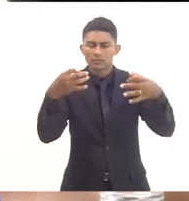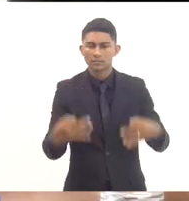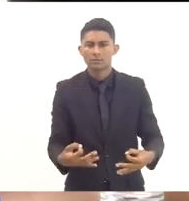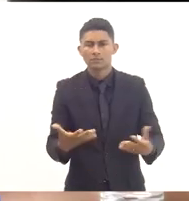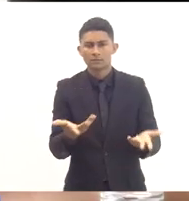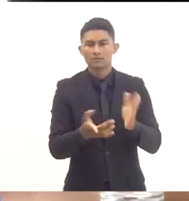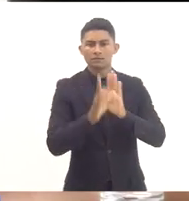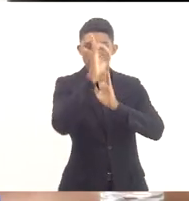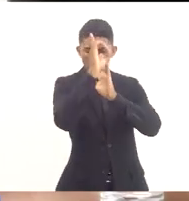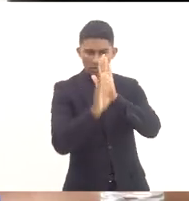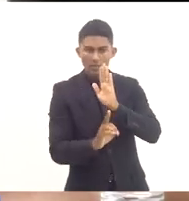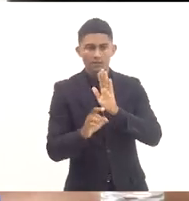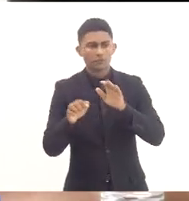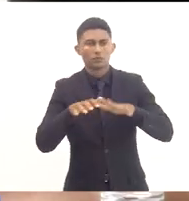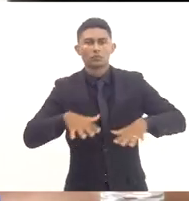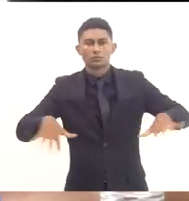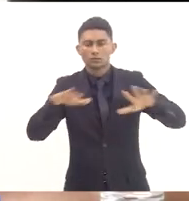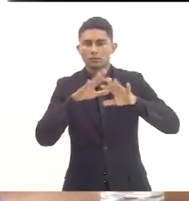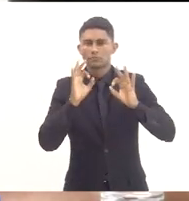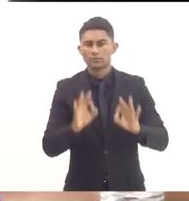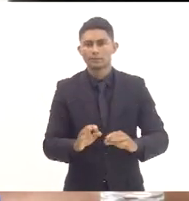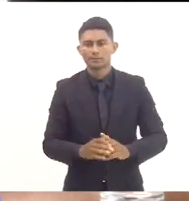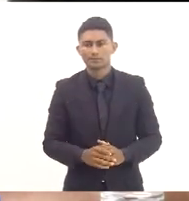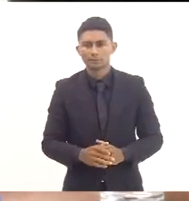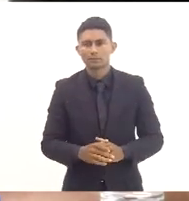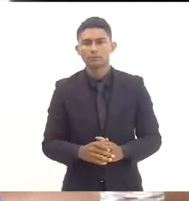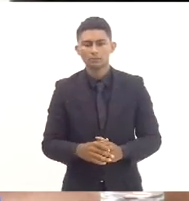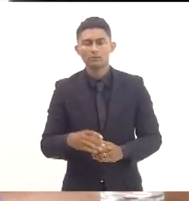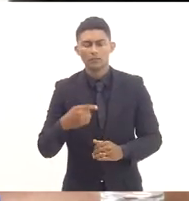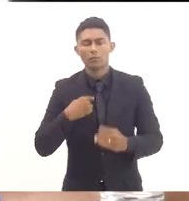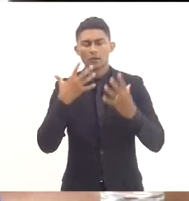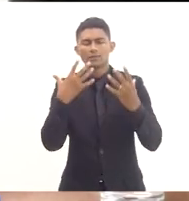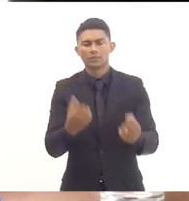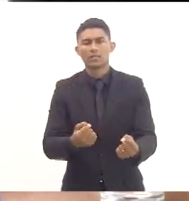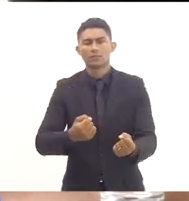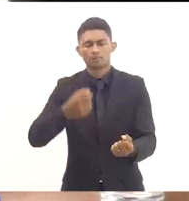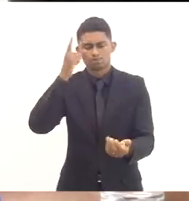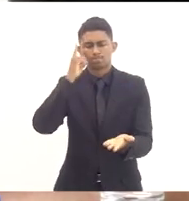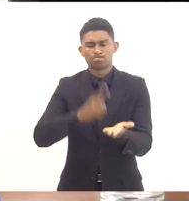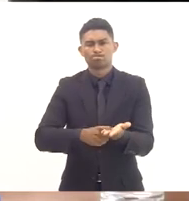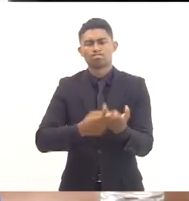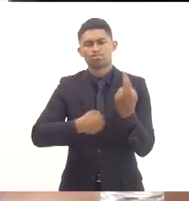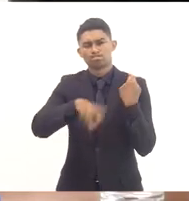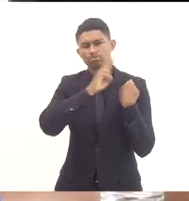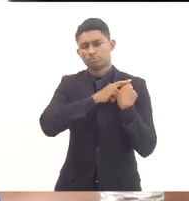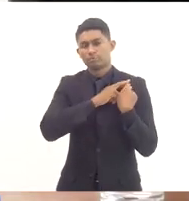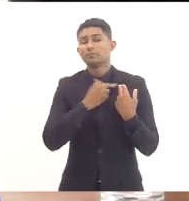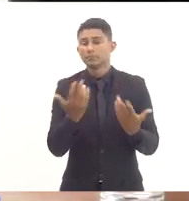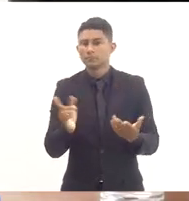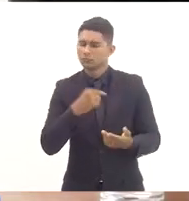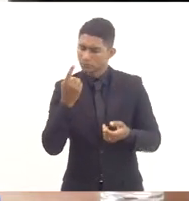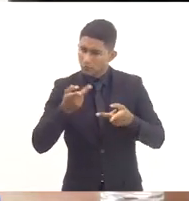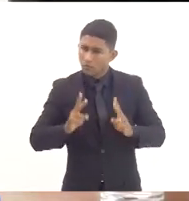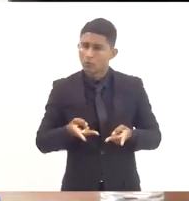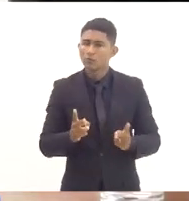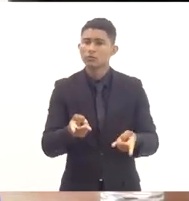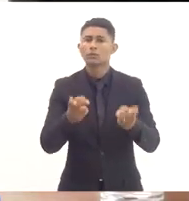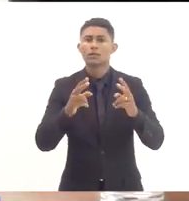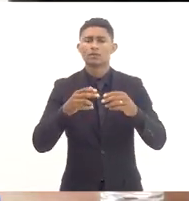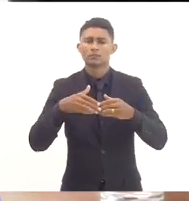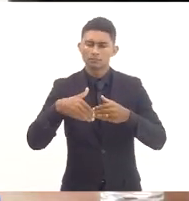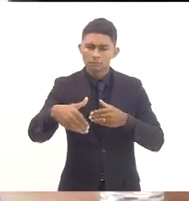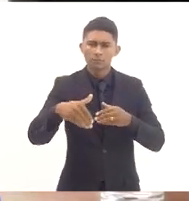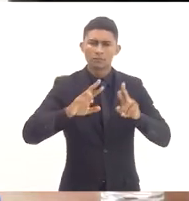garantiu o direito do cidadão Então pode contar comigo e que a gente continue aí fazendo